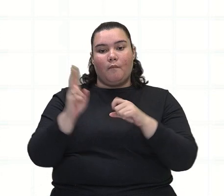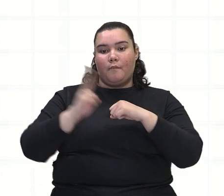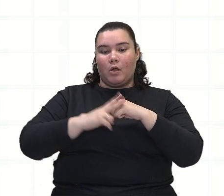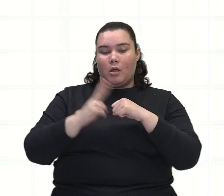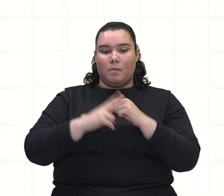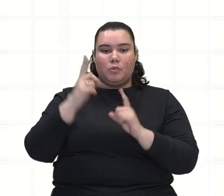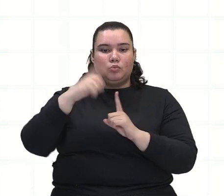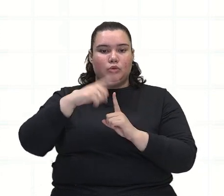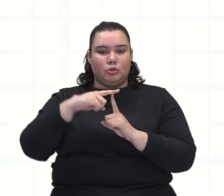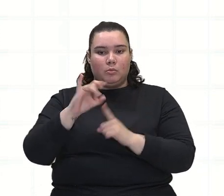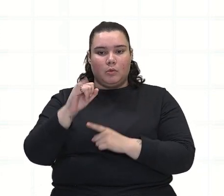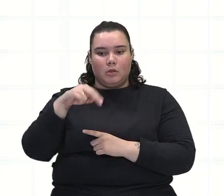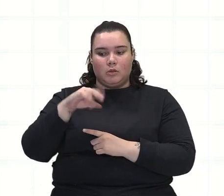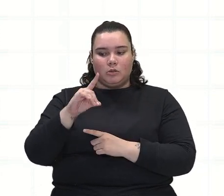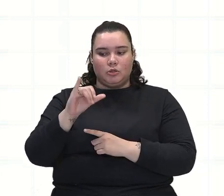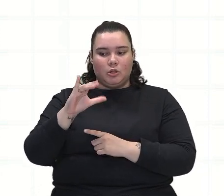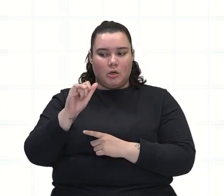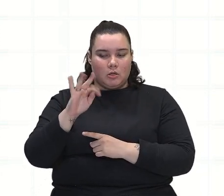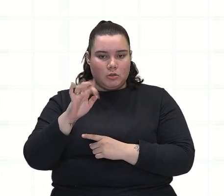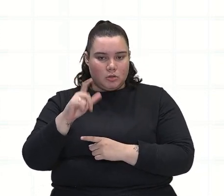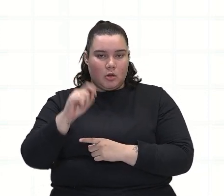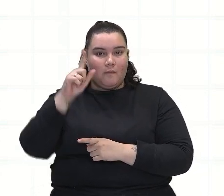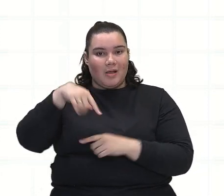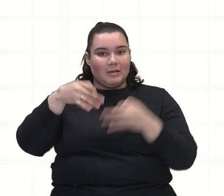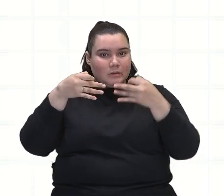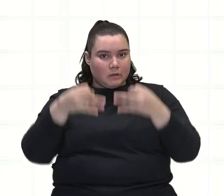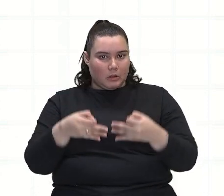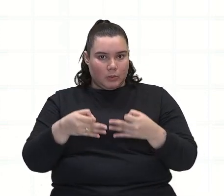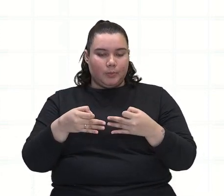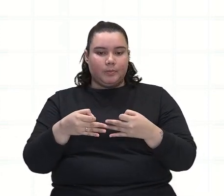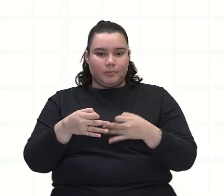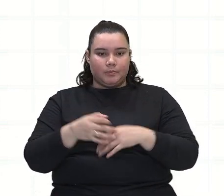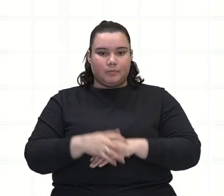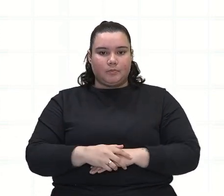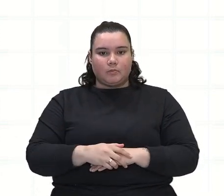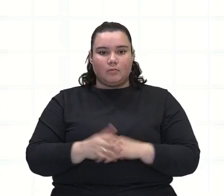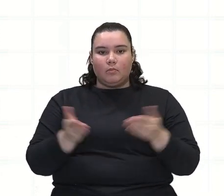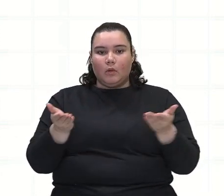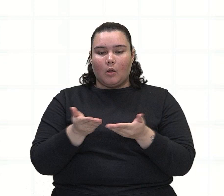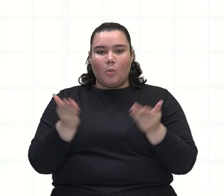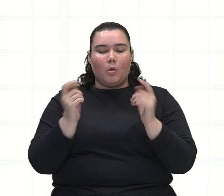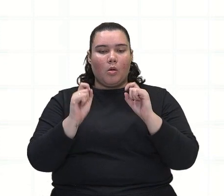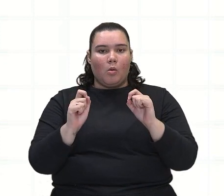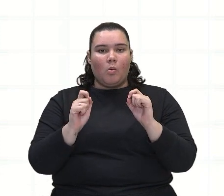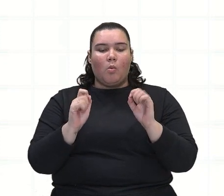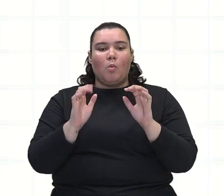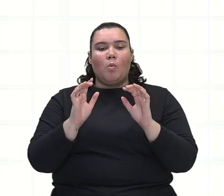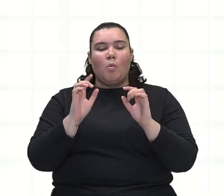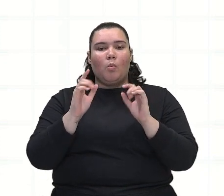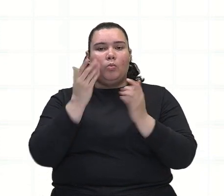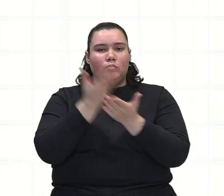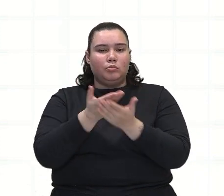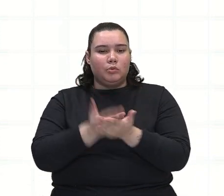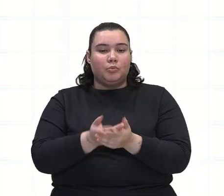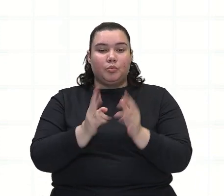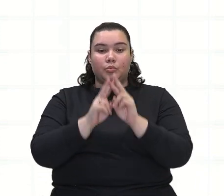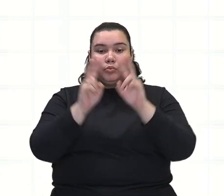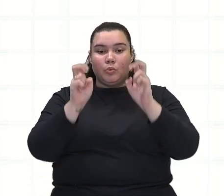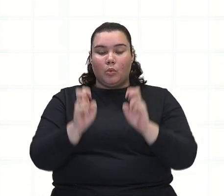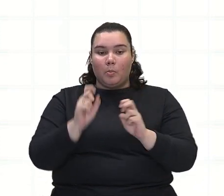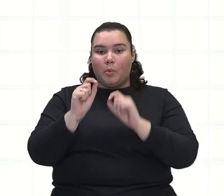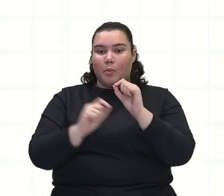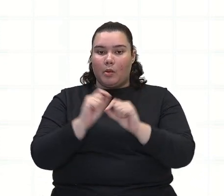modo indicativo, que é o modo da certeza. Agora, vamos entender qual é a